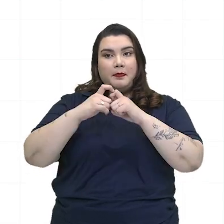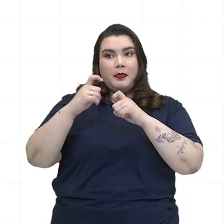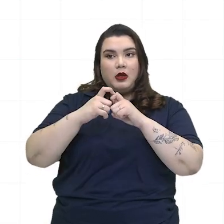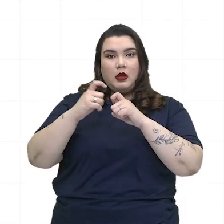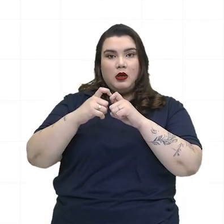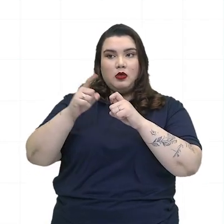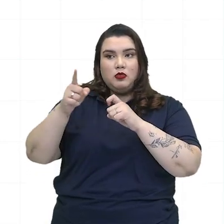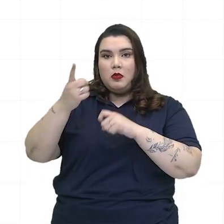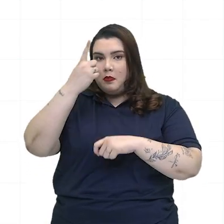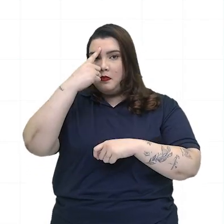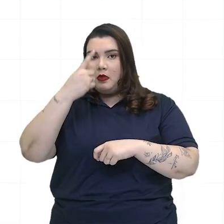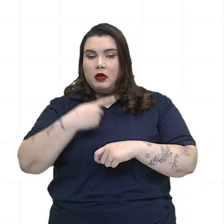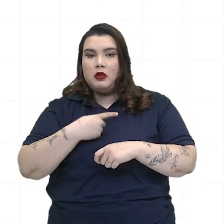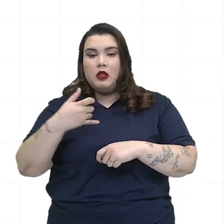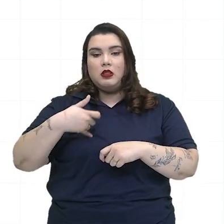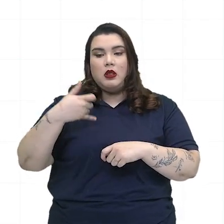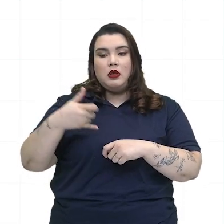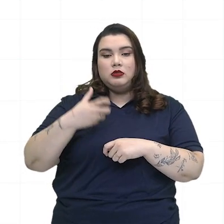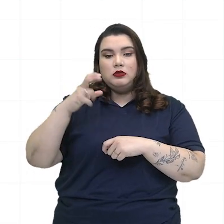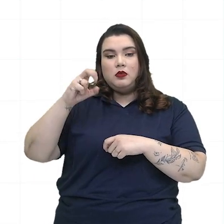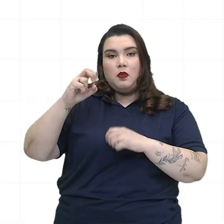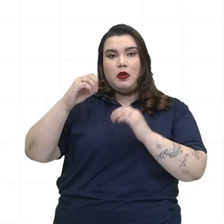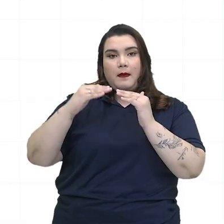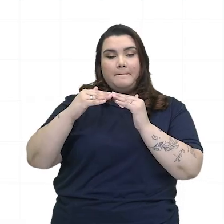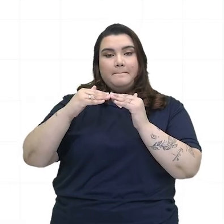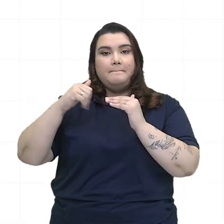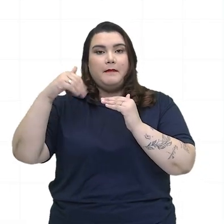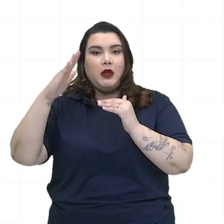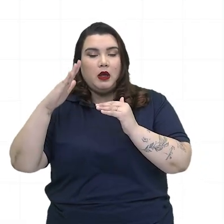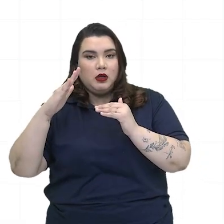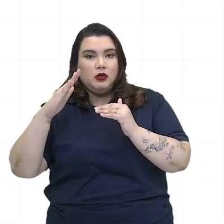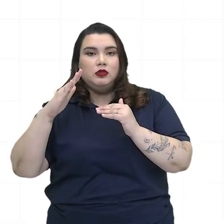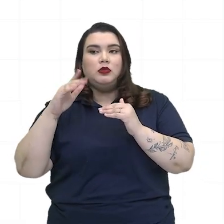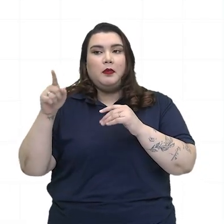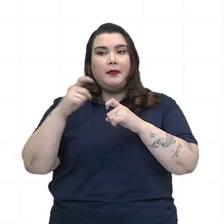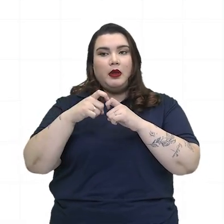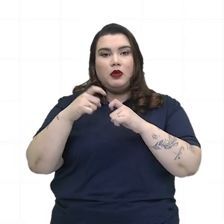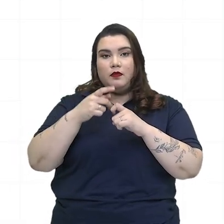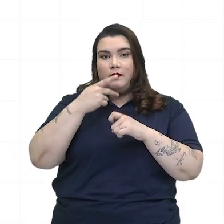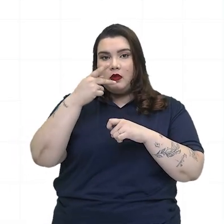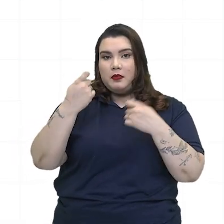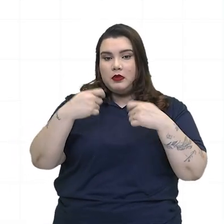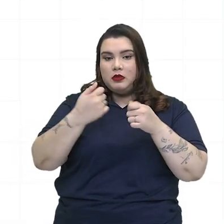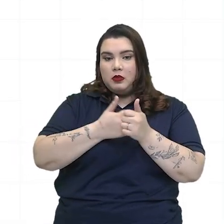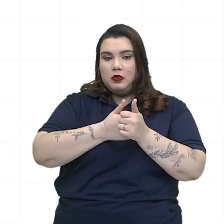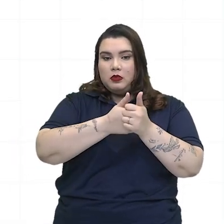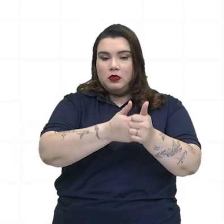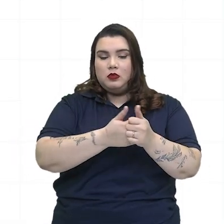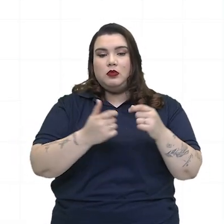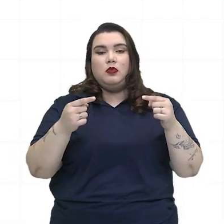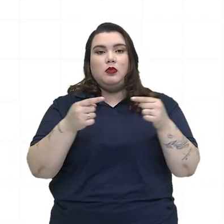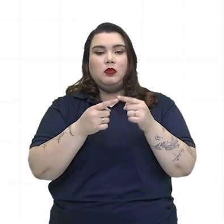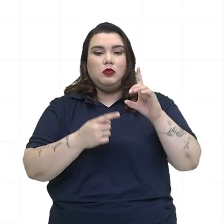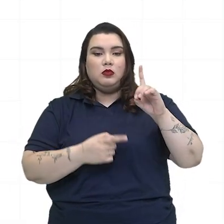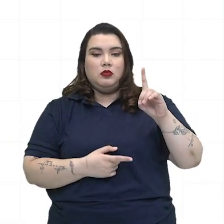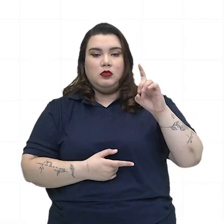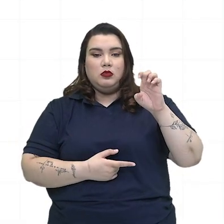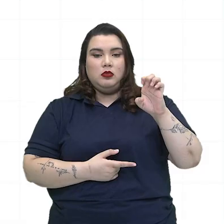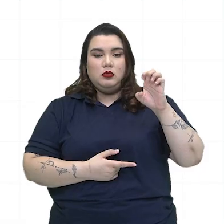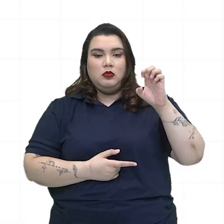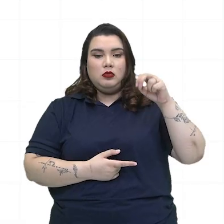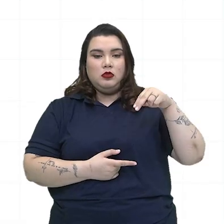após os 50 anos de idade, né, quando o médico aí está falando que é necessário fazer o acompanhamento da